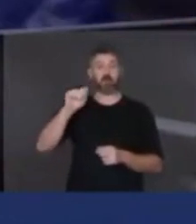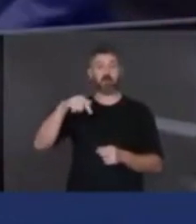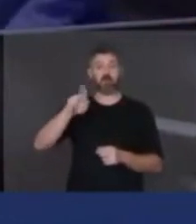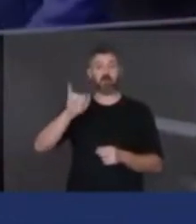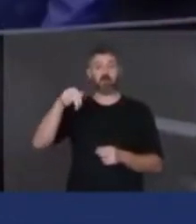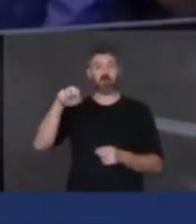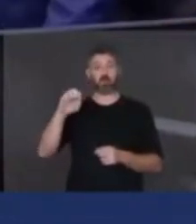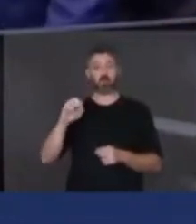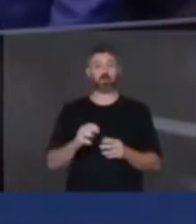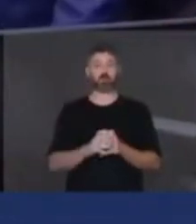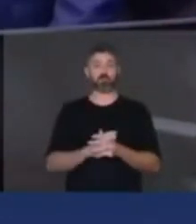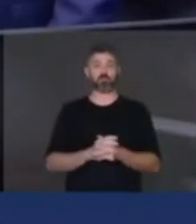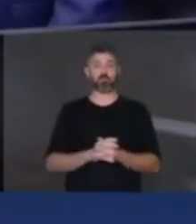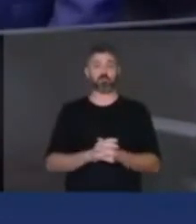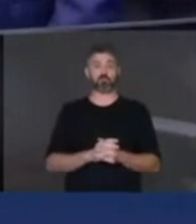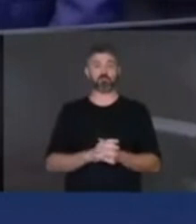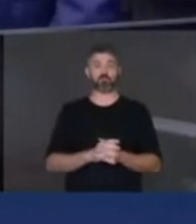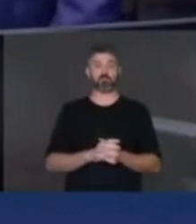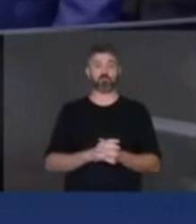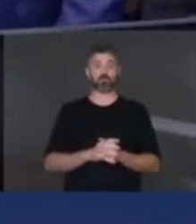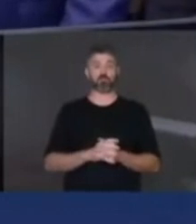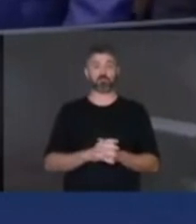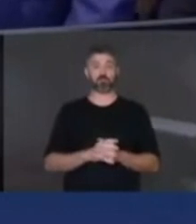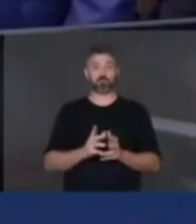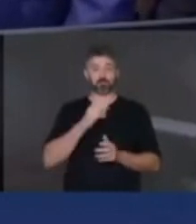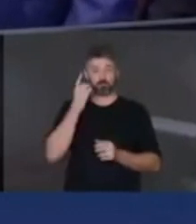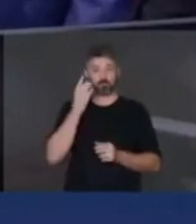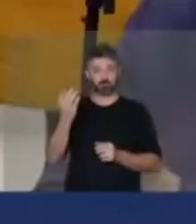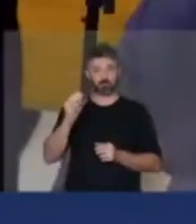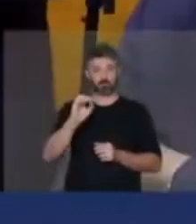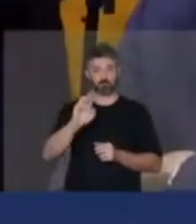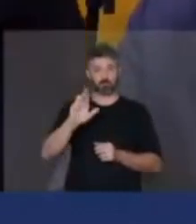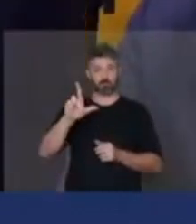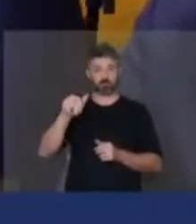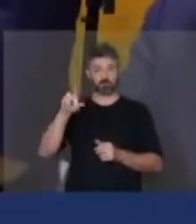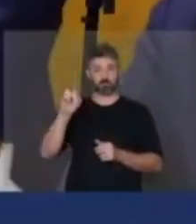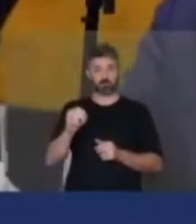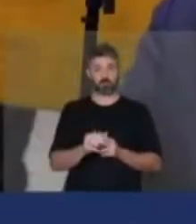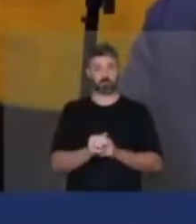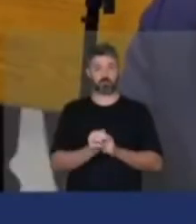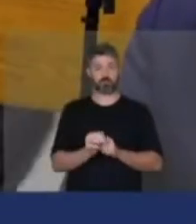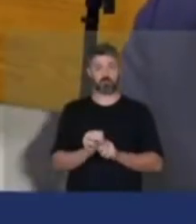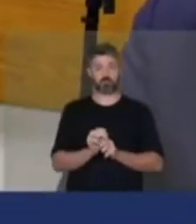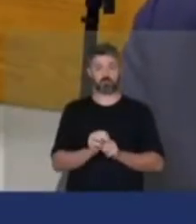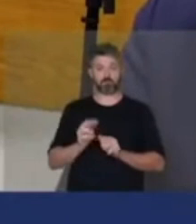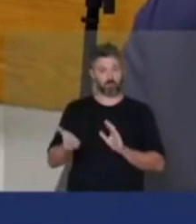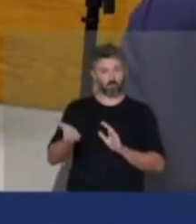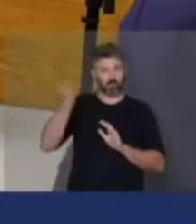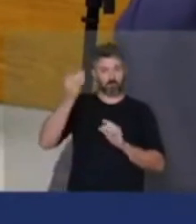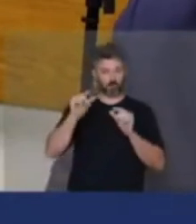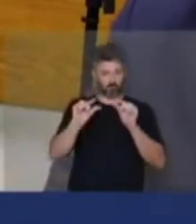ter então e aí um Lobby um terrorismo psicológico a Google uma ameaçando que não vai lançar o